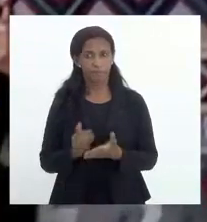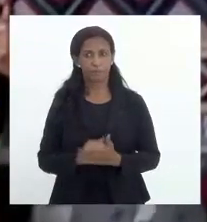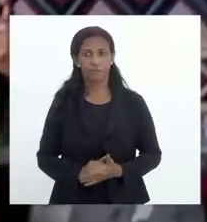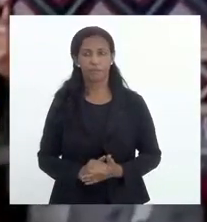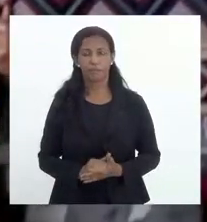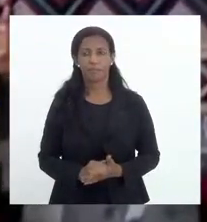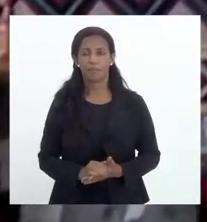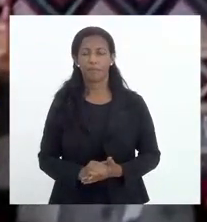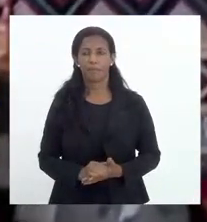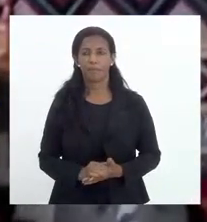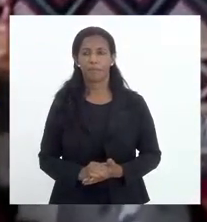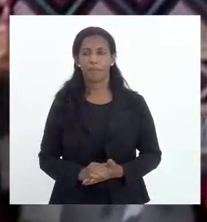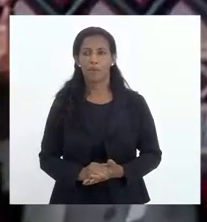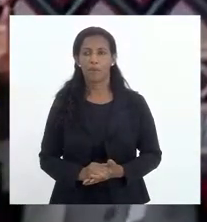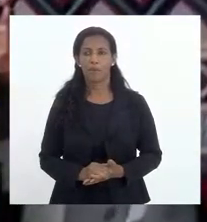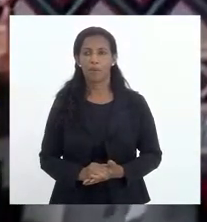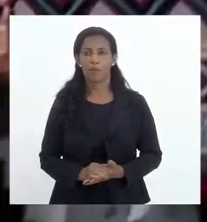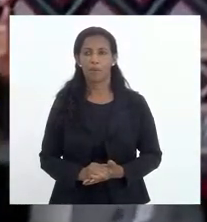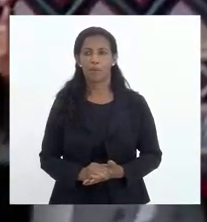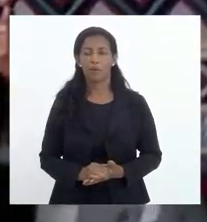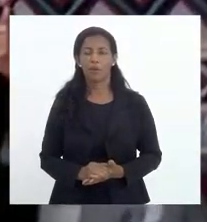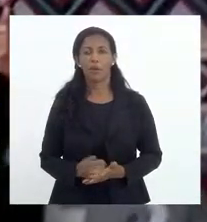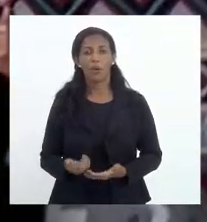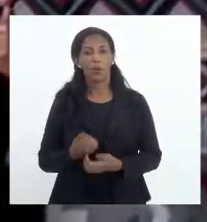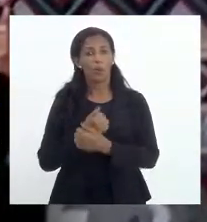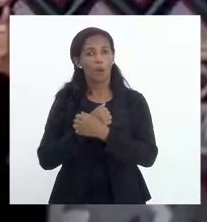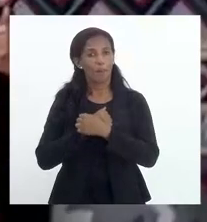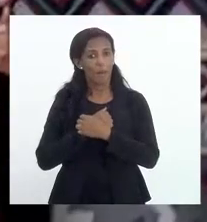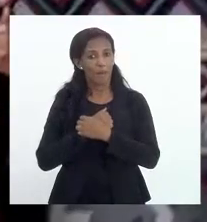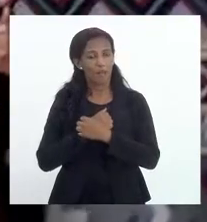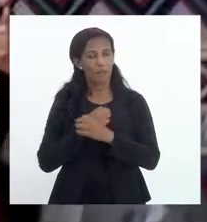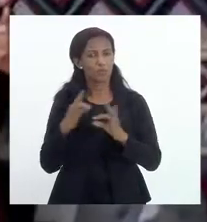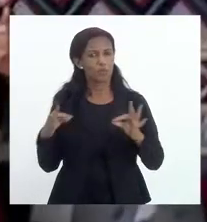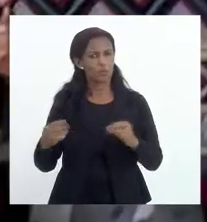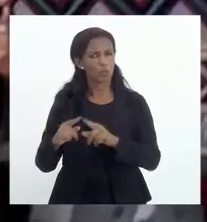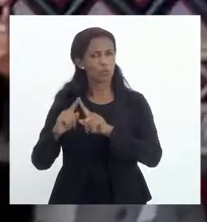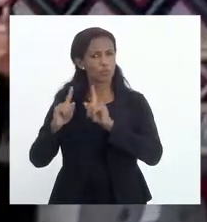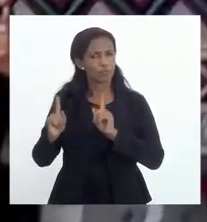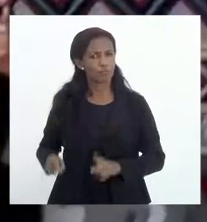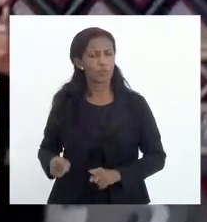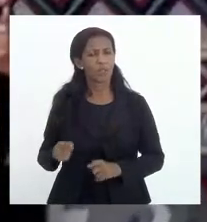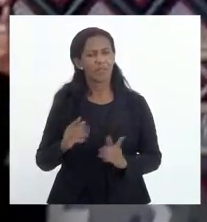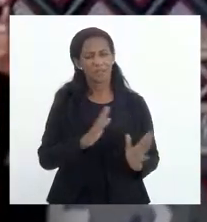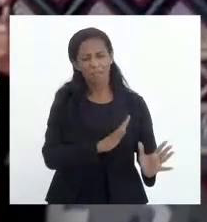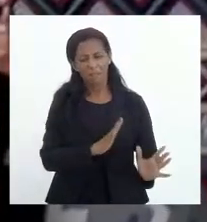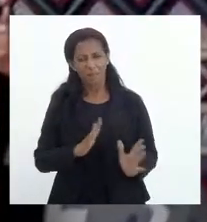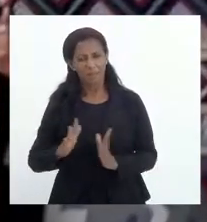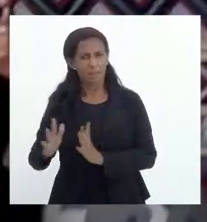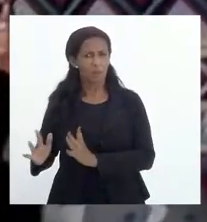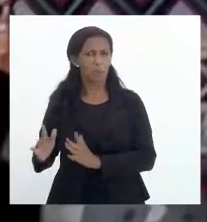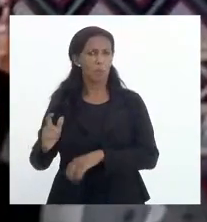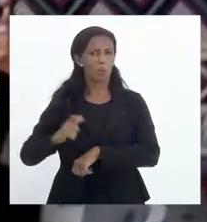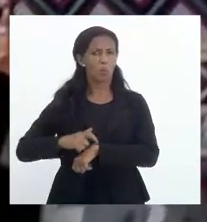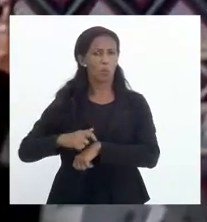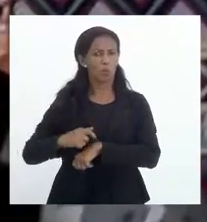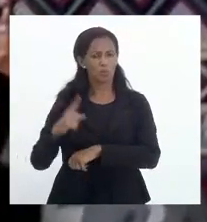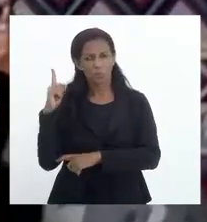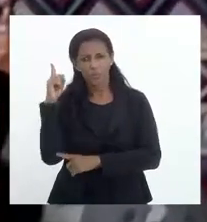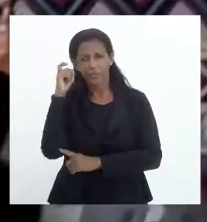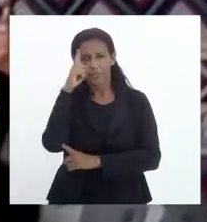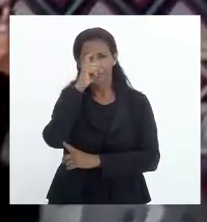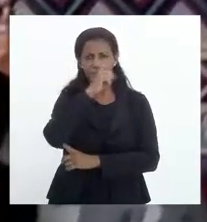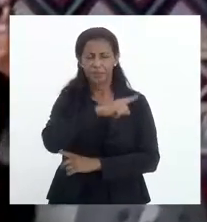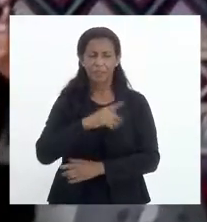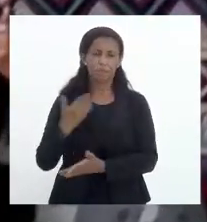minha solidariedade, um abraço aos servidores e servidoras que vêm passando por um período longo